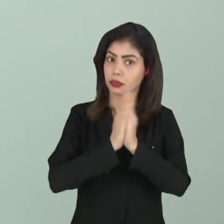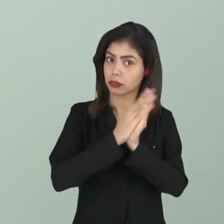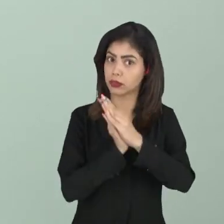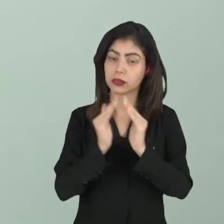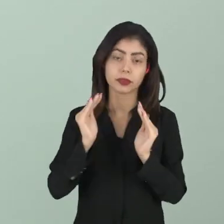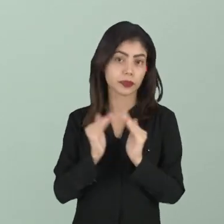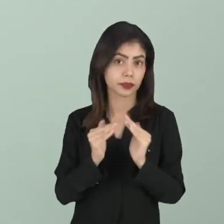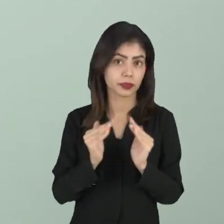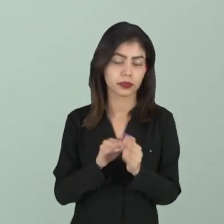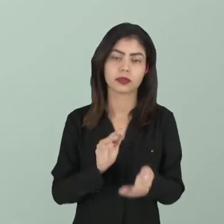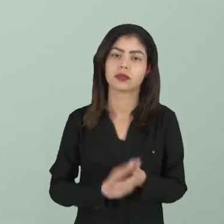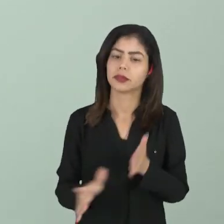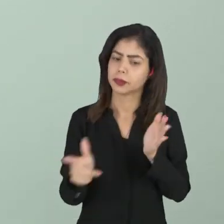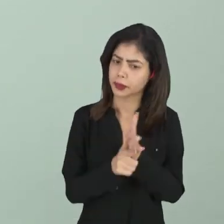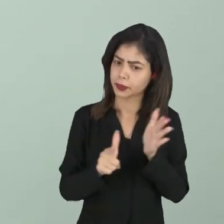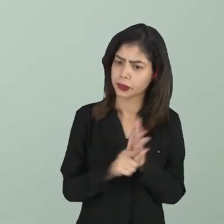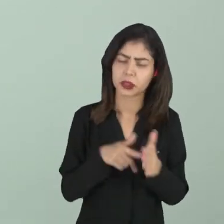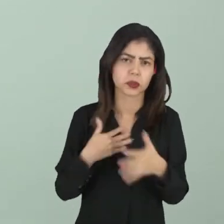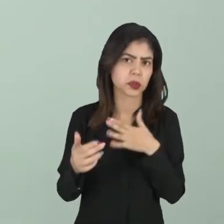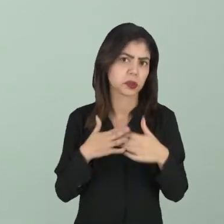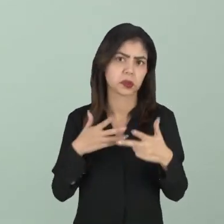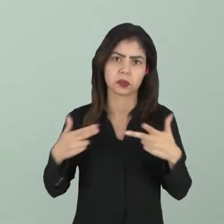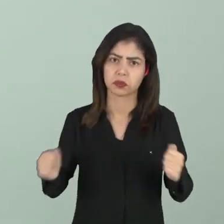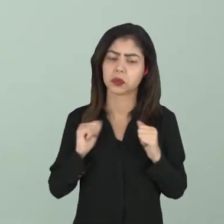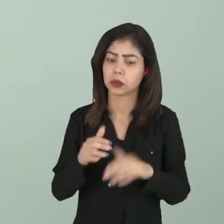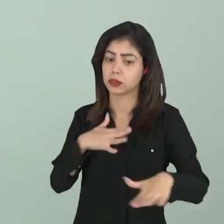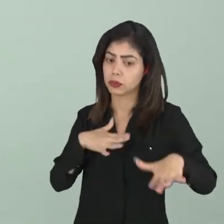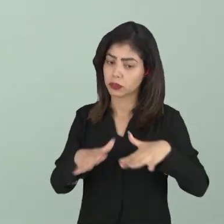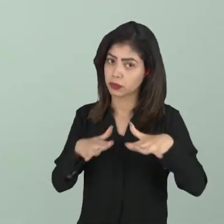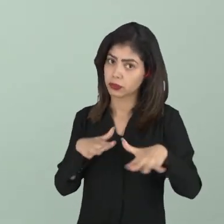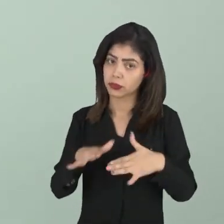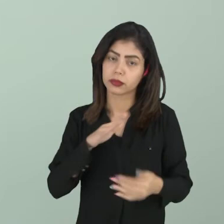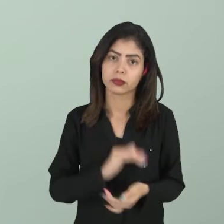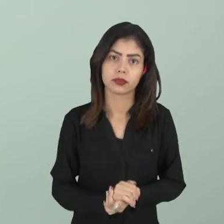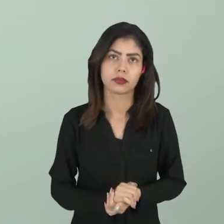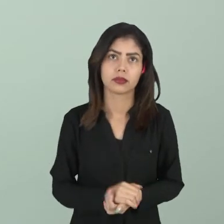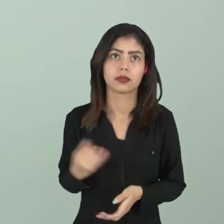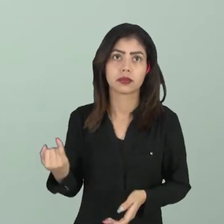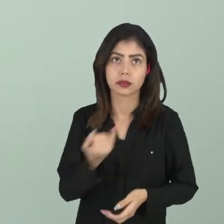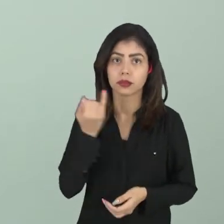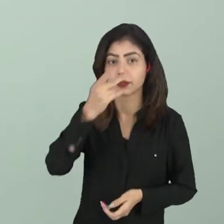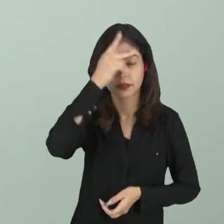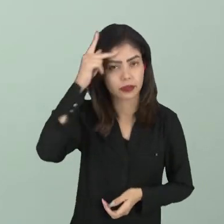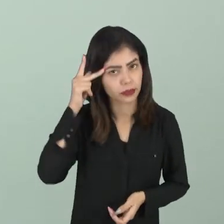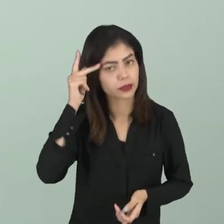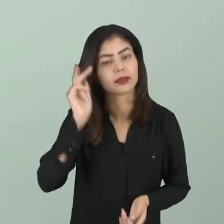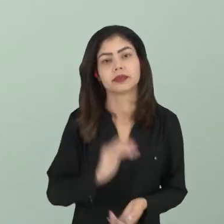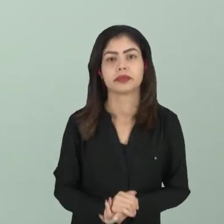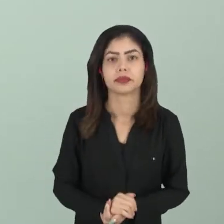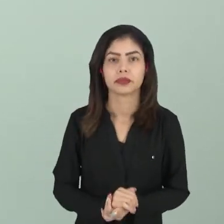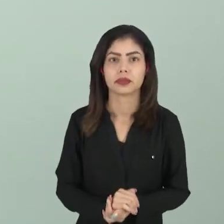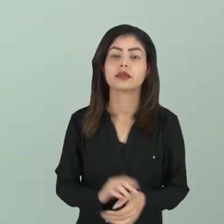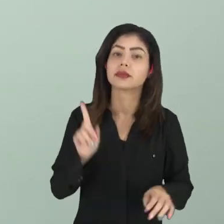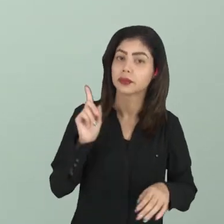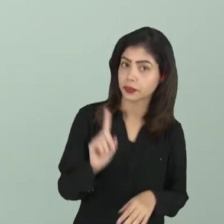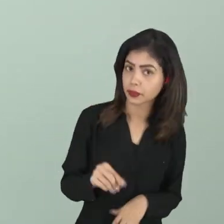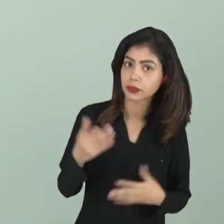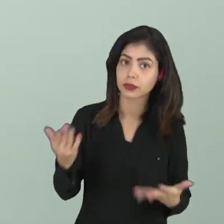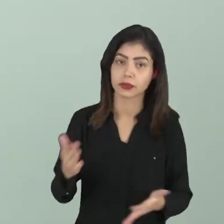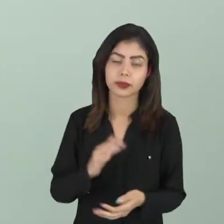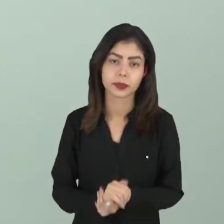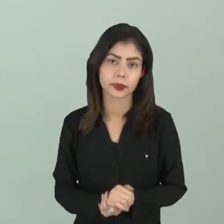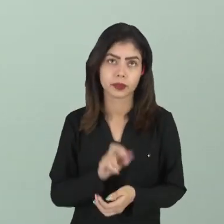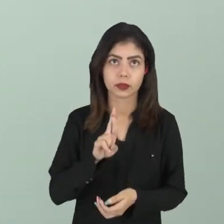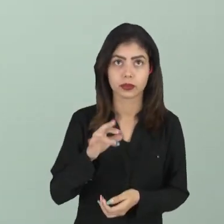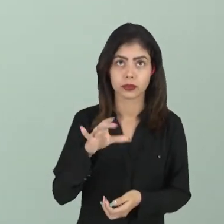em casa, com uma folha de papel, com qualquer coisa que possa se movimentar, inclusive com pessoas. E é um recurso